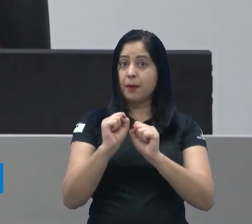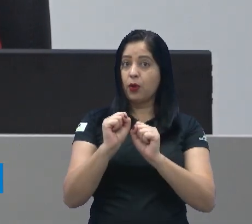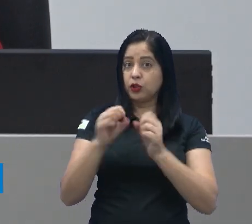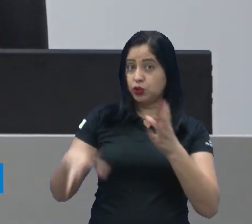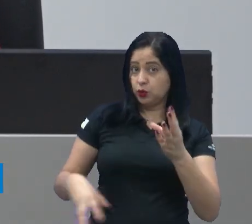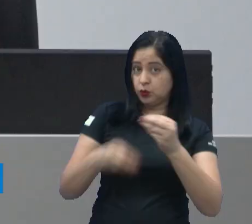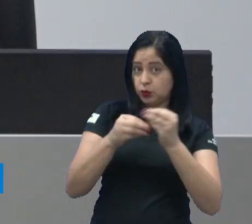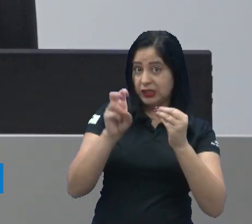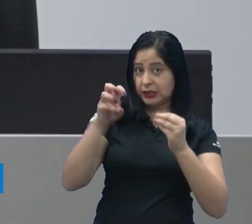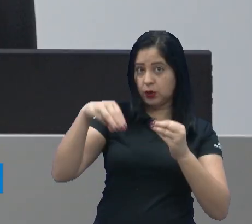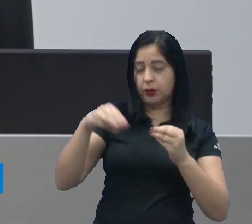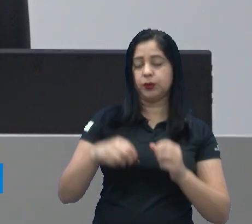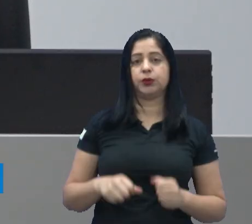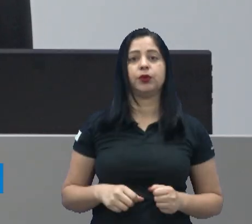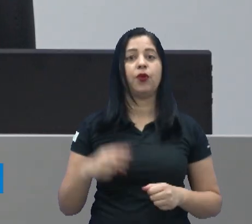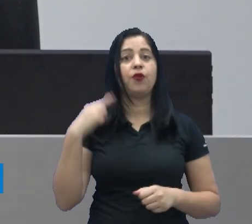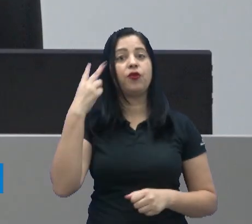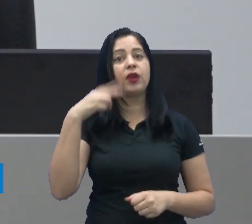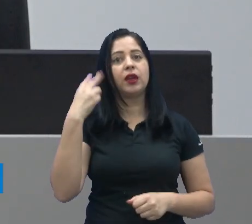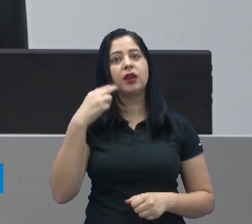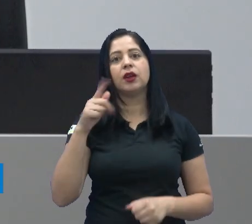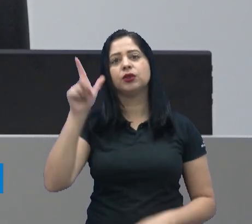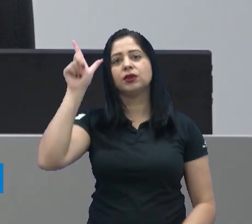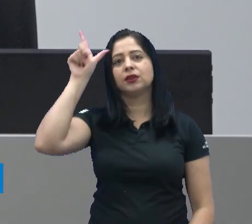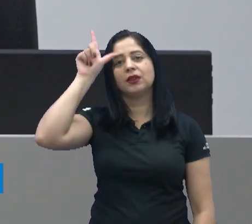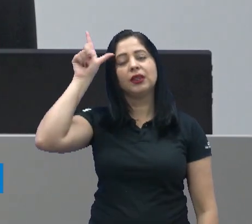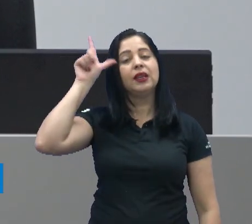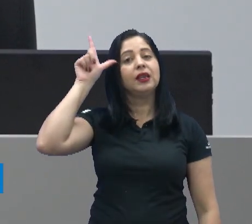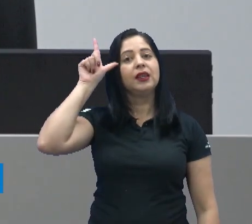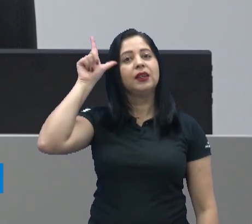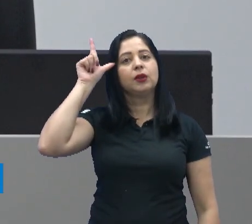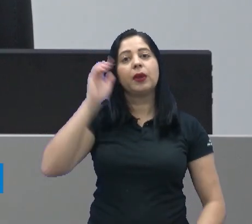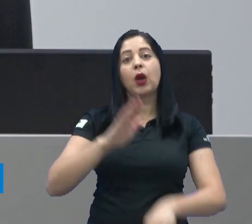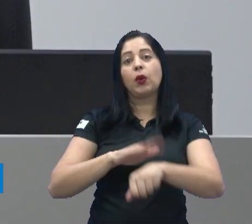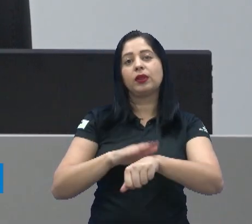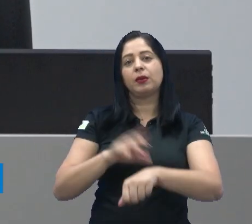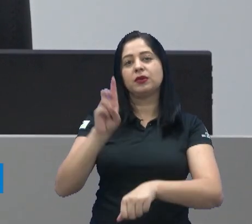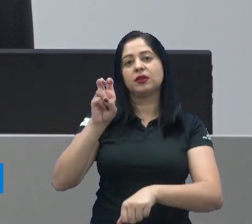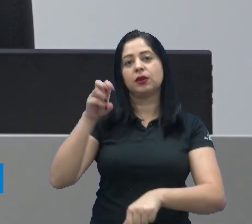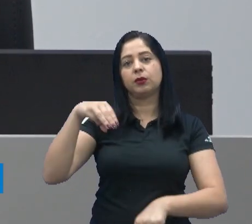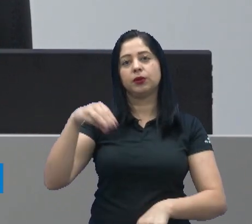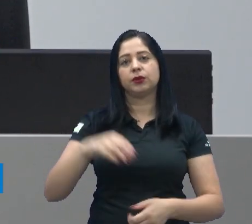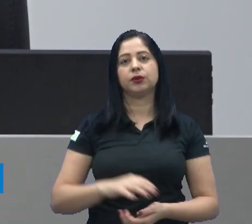partidária. O primeiro vereador a falar, vereador Lino Bispo, com tempo de 5 minutos.